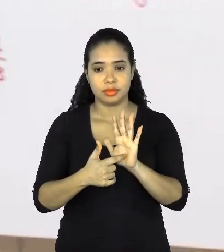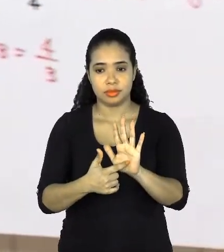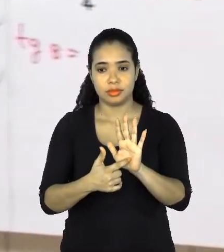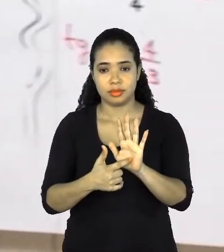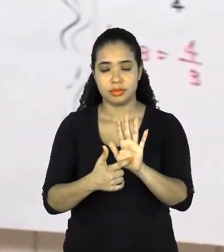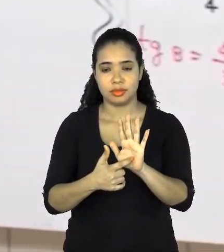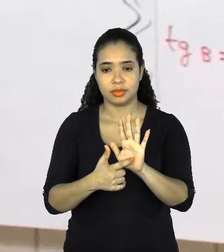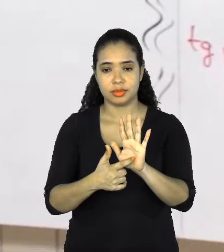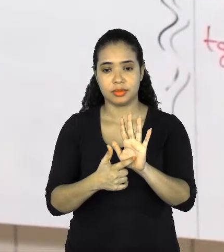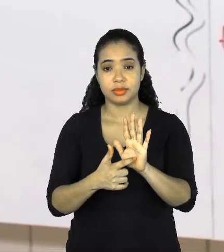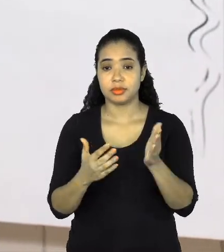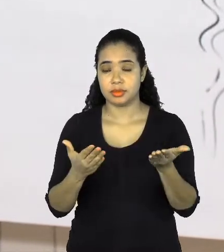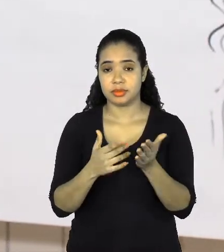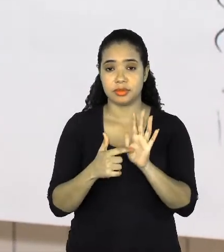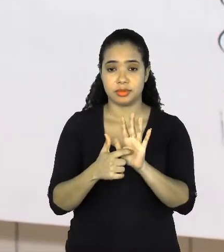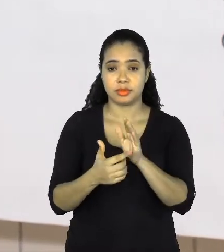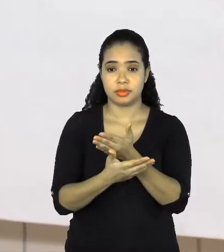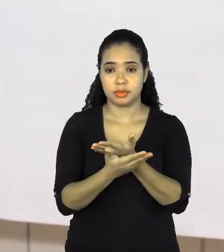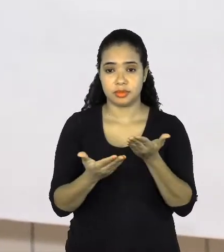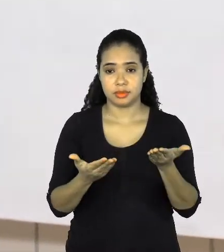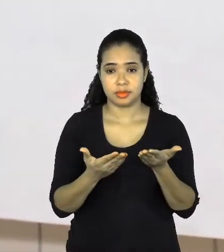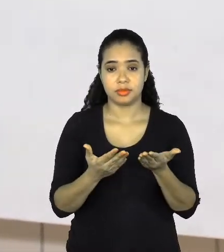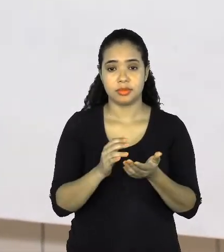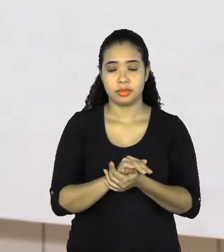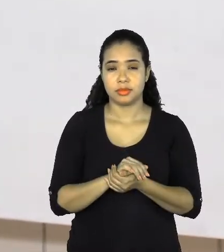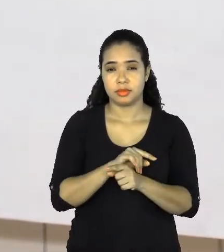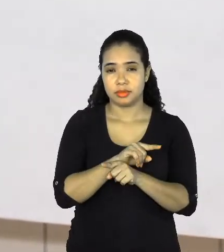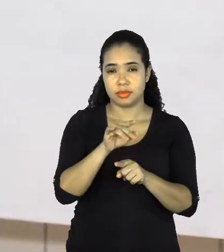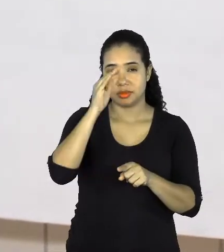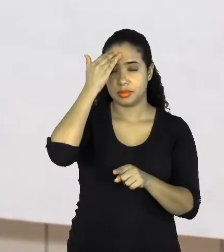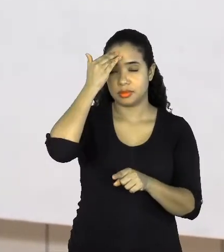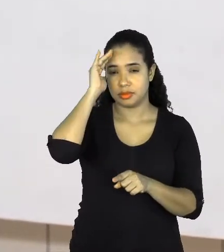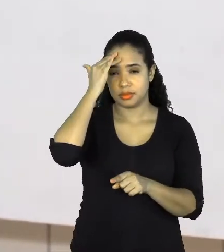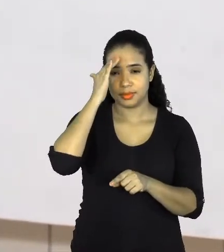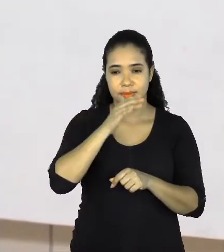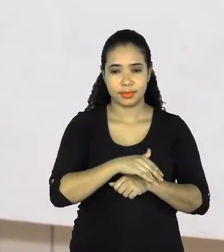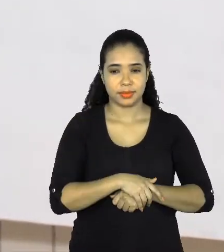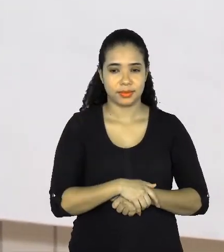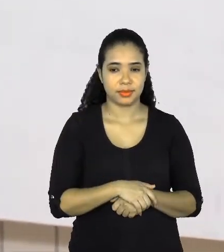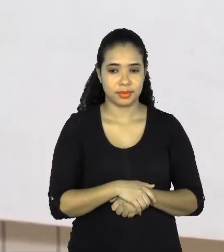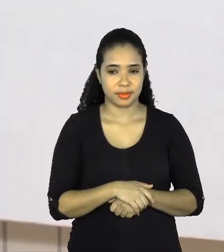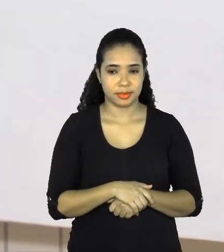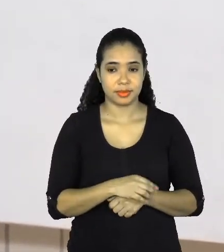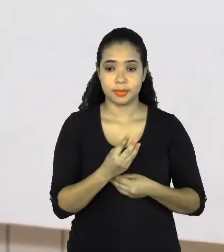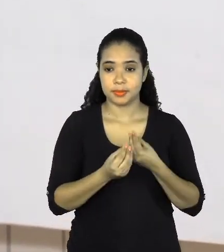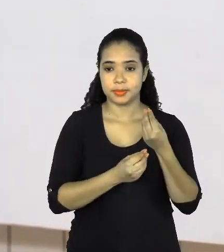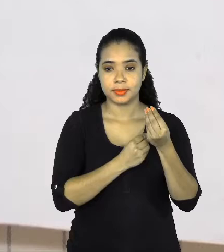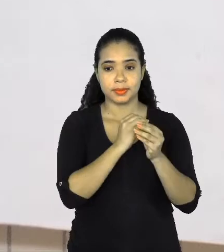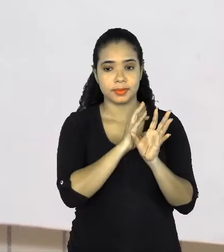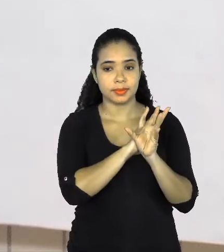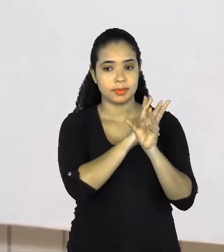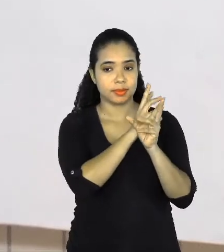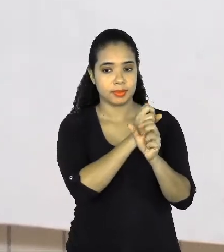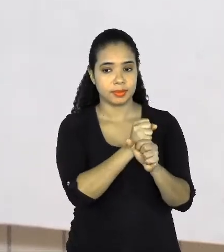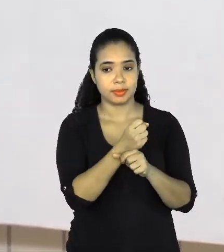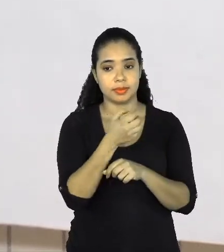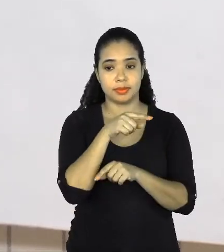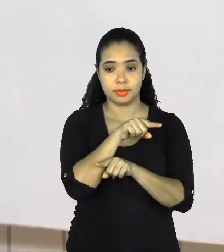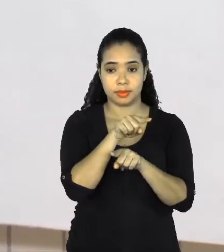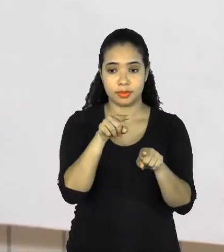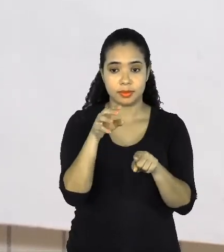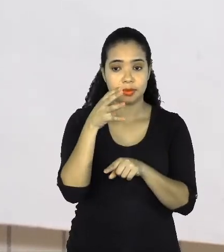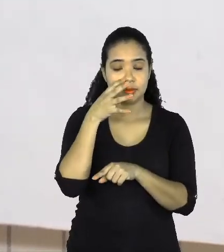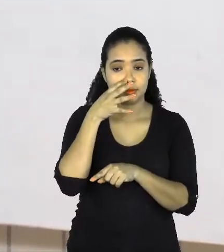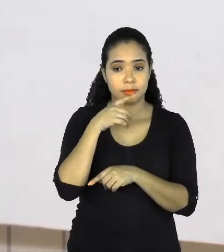de baixo. Agora eu vou fazer a demonstração dessa daqui para você entender, né, como ela acontece. Se você observar, quando eu tenho